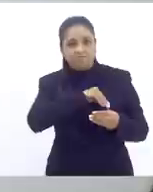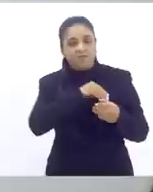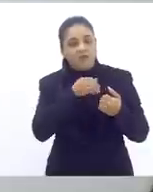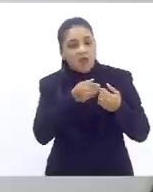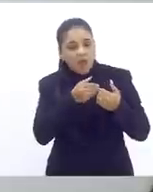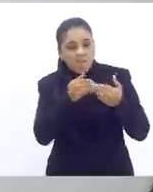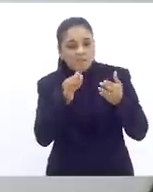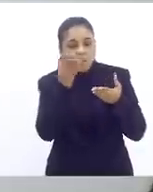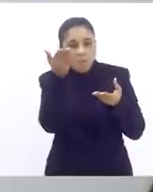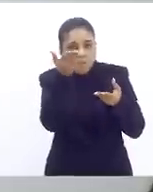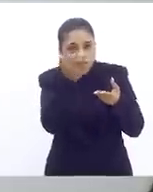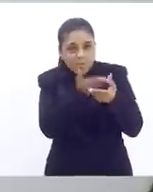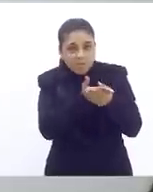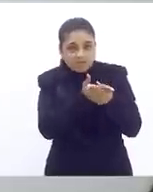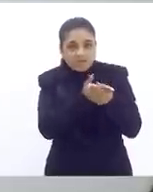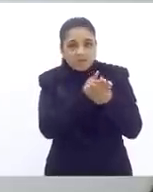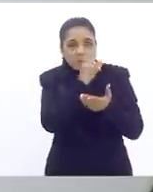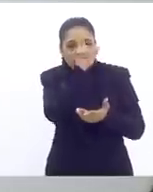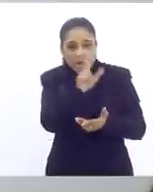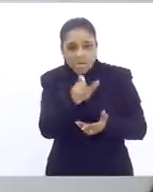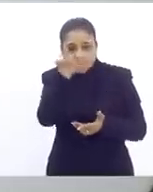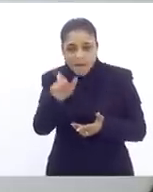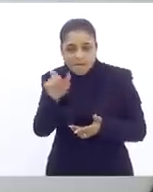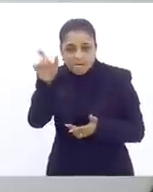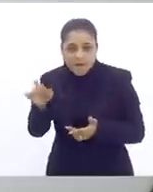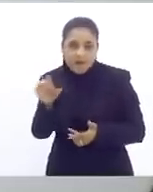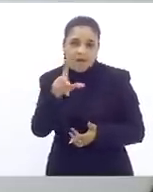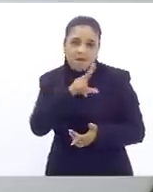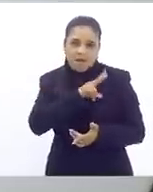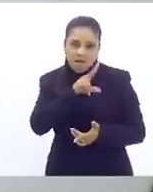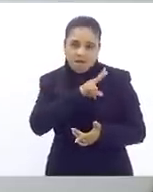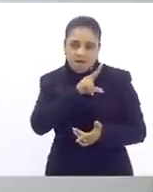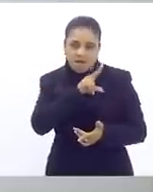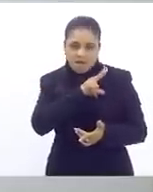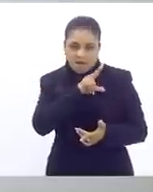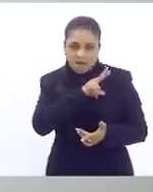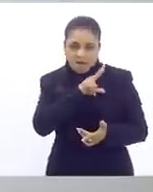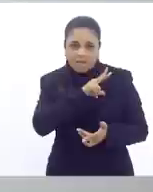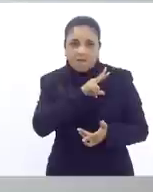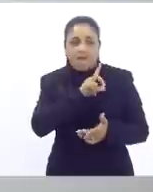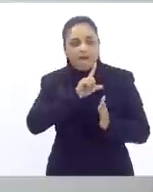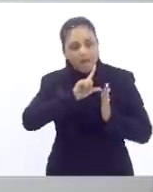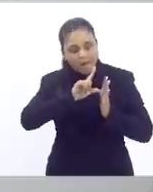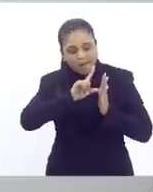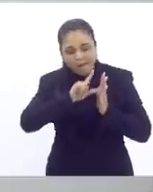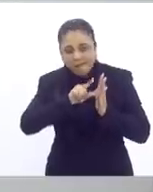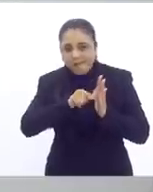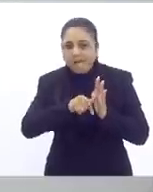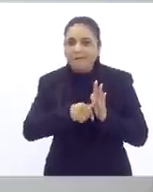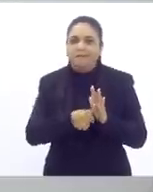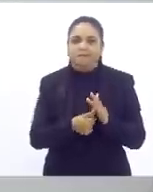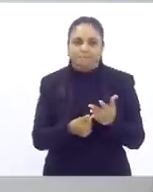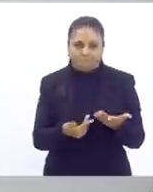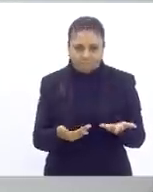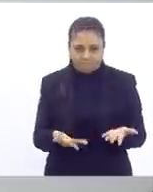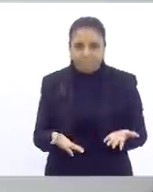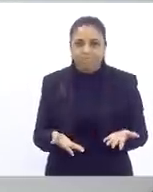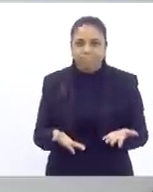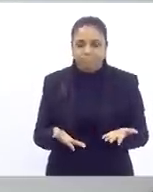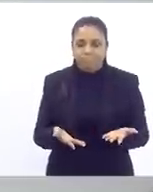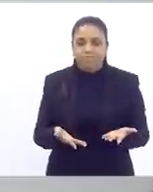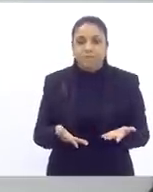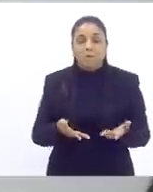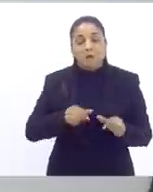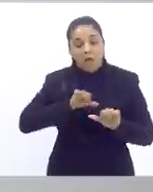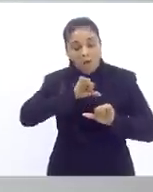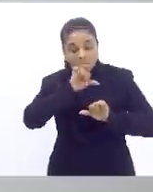individual né era uma coisa realmente é muito atrasada né Muito atrasada uma por outro